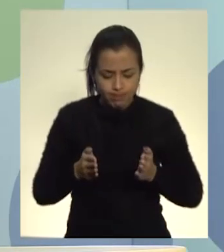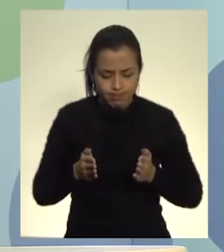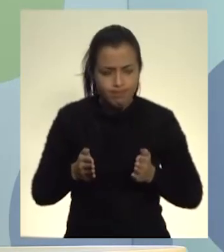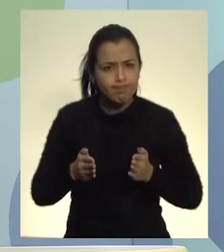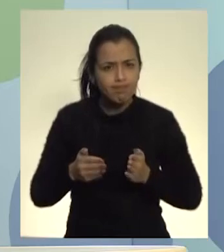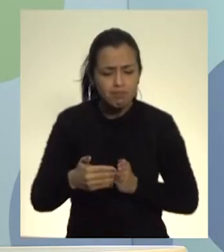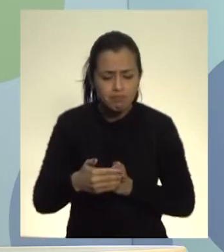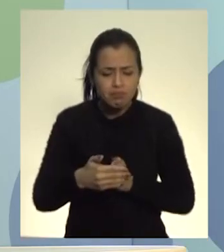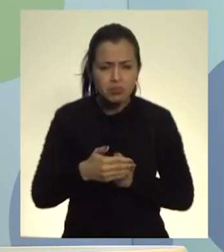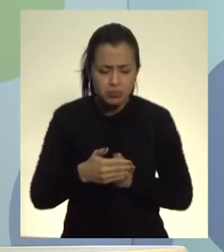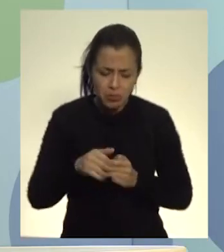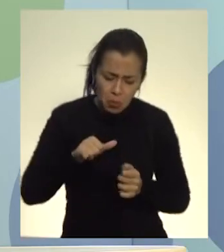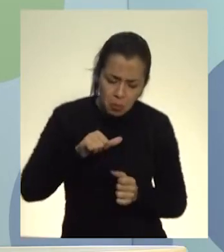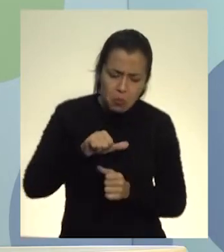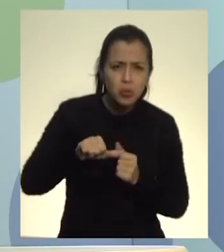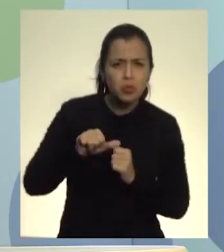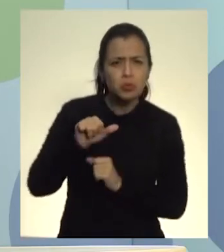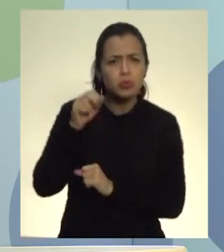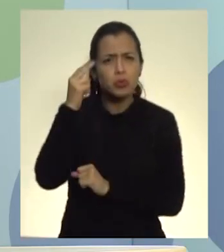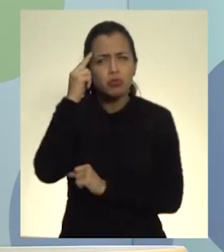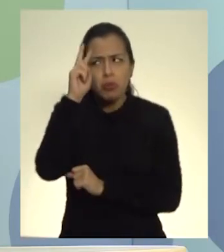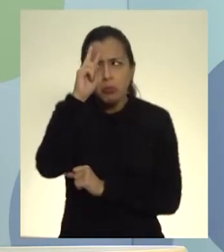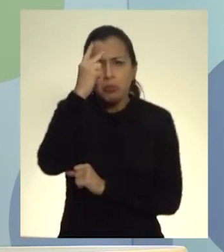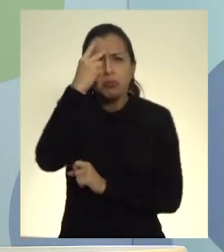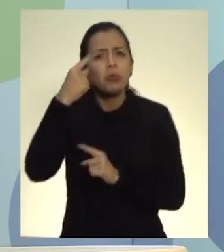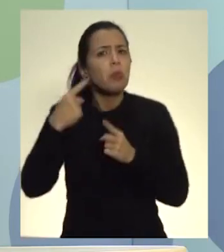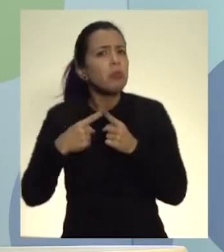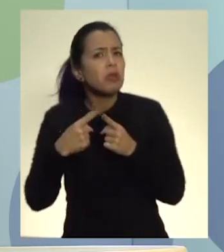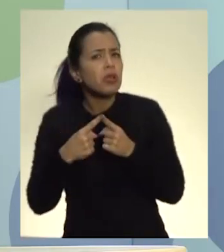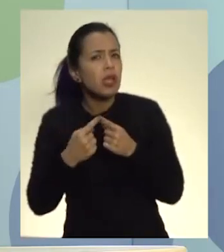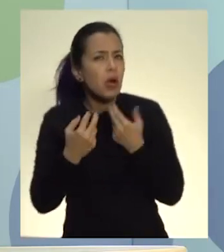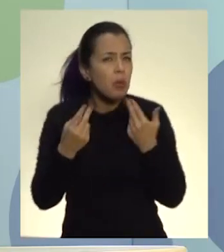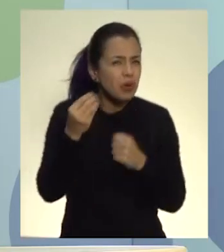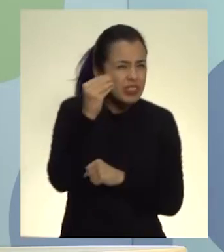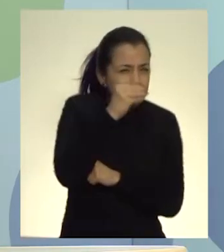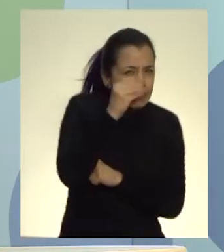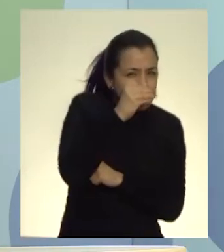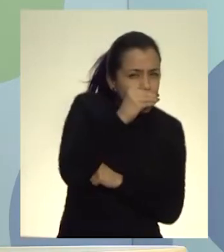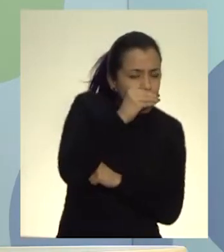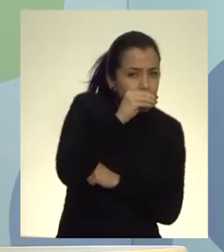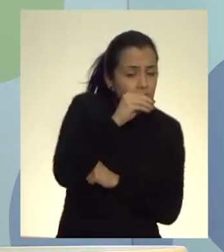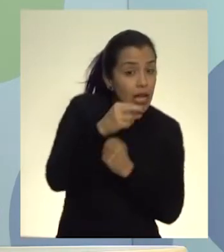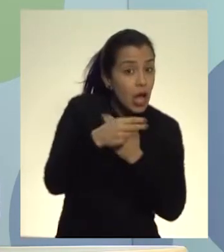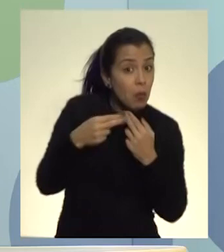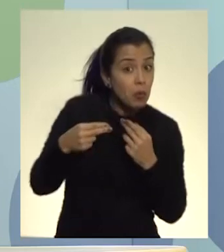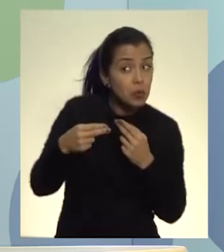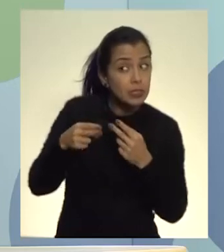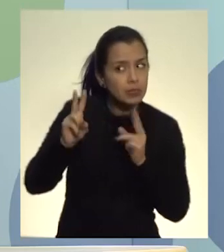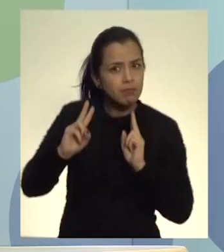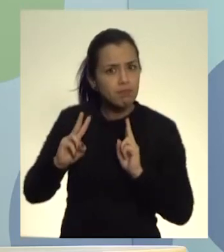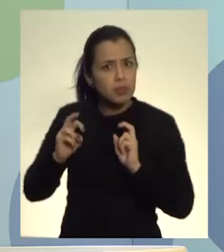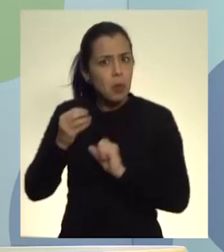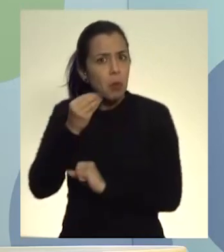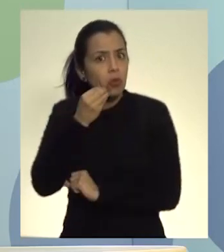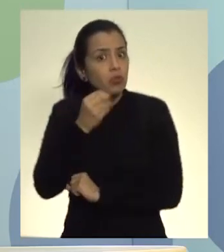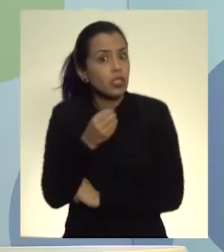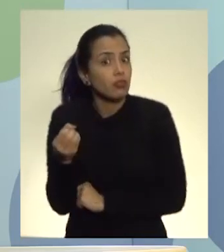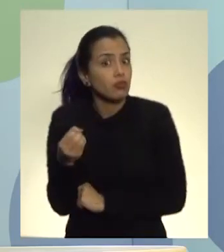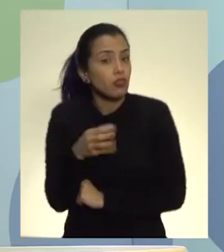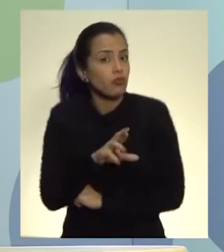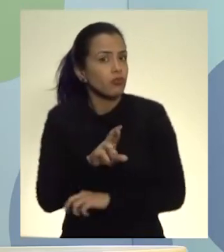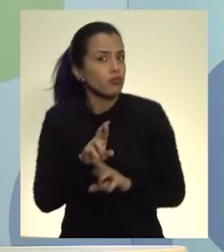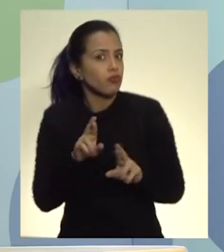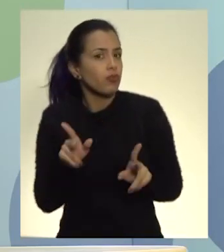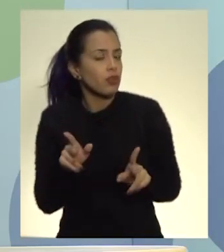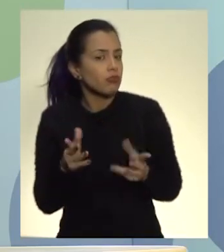e alterassem o sonho de vocês. É uma fragilidade? É um ponto forte? Vocês viram uma oportunidade no meio